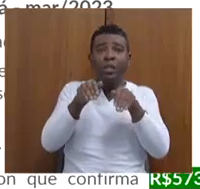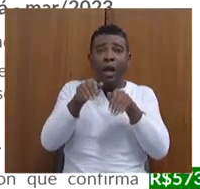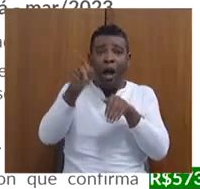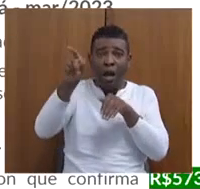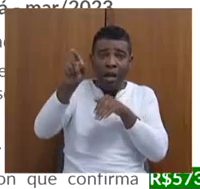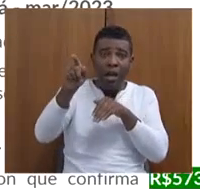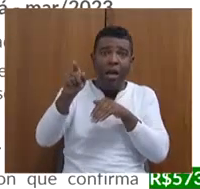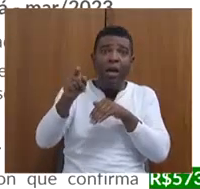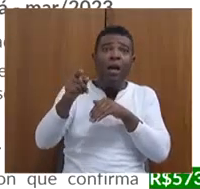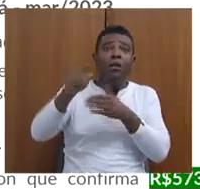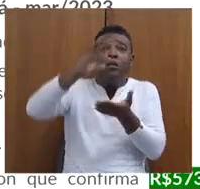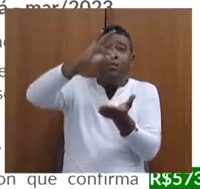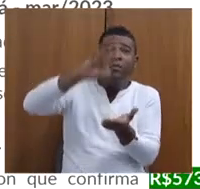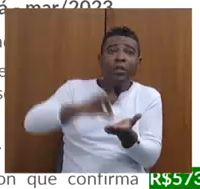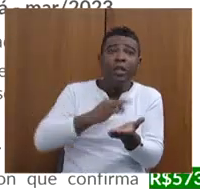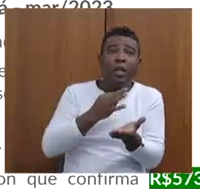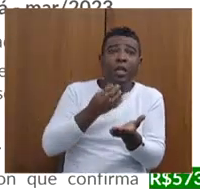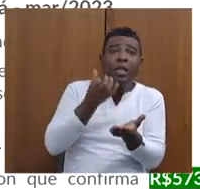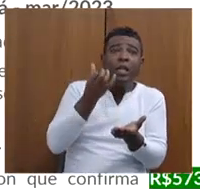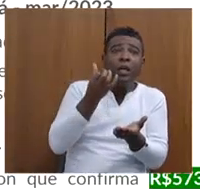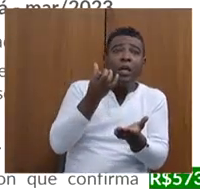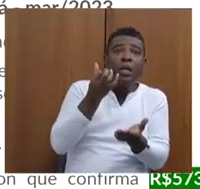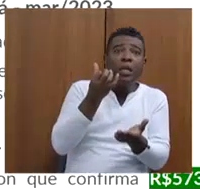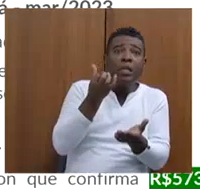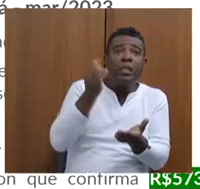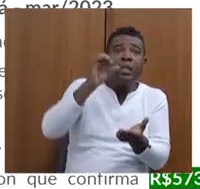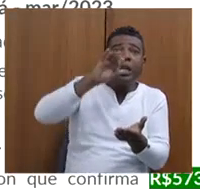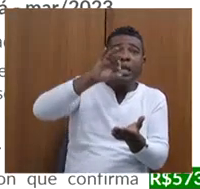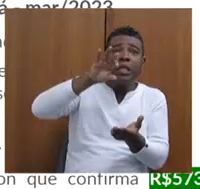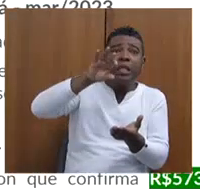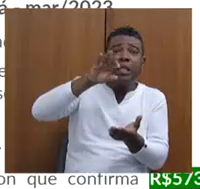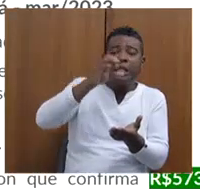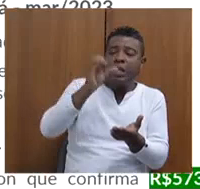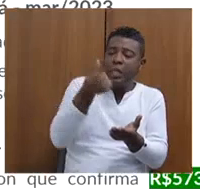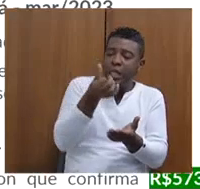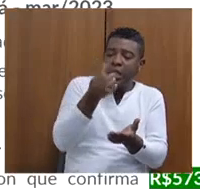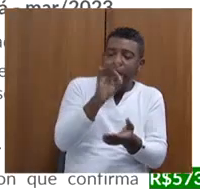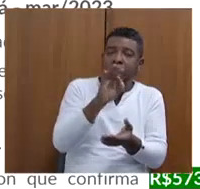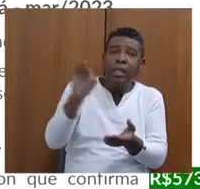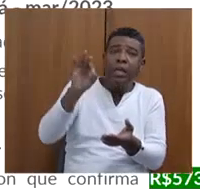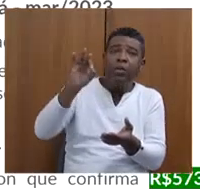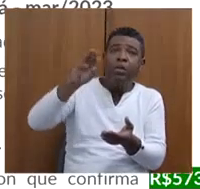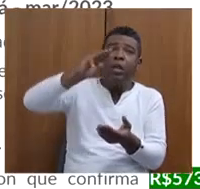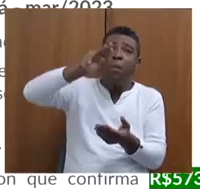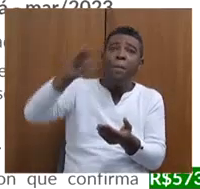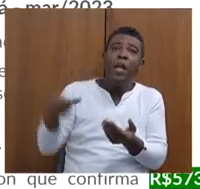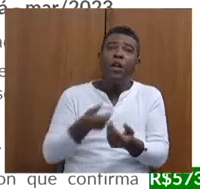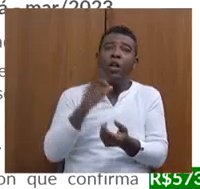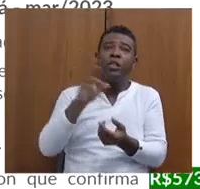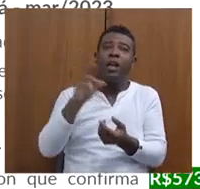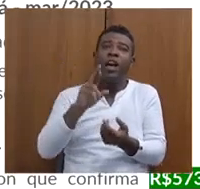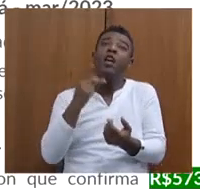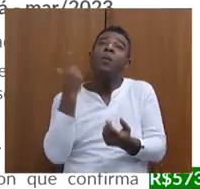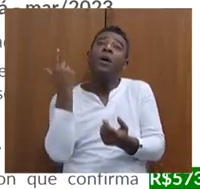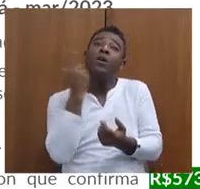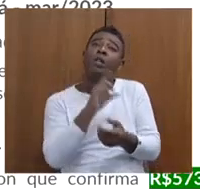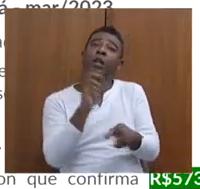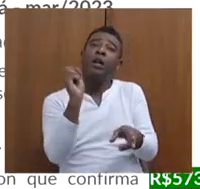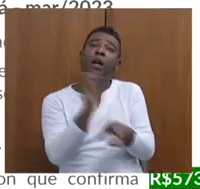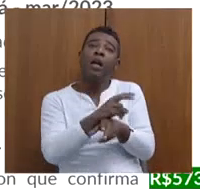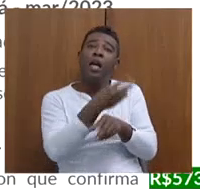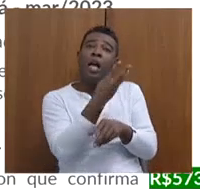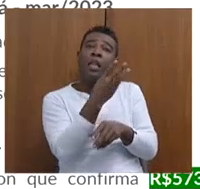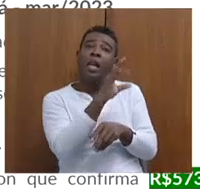de 600 milhões de reais para geração de 300 empregos em Salinas no nosso Vale do lítio